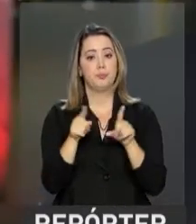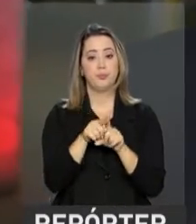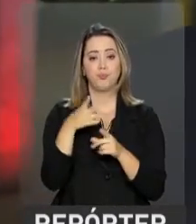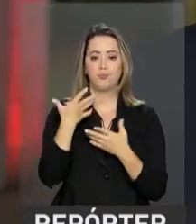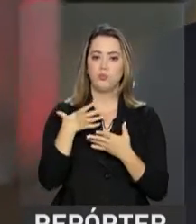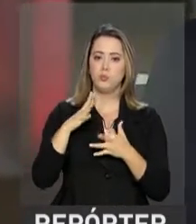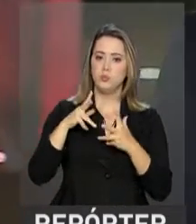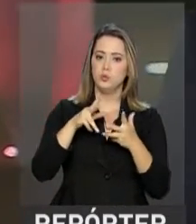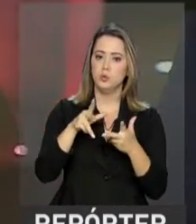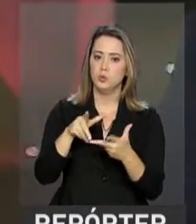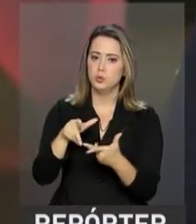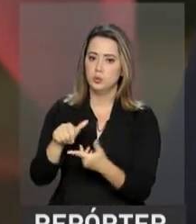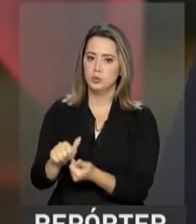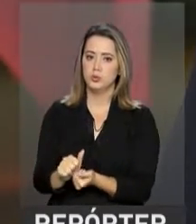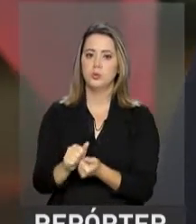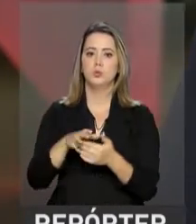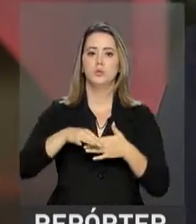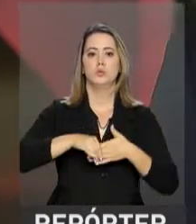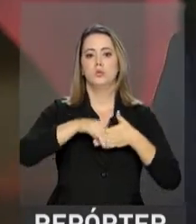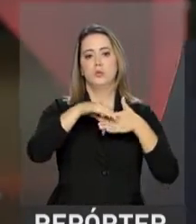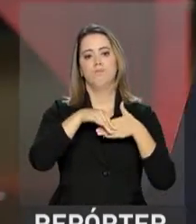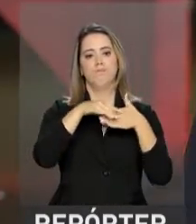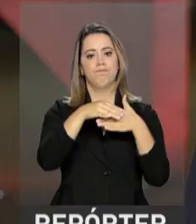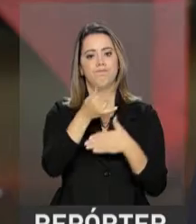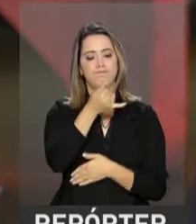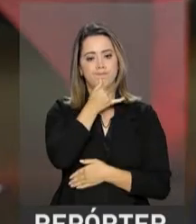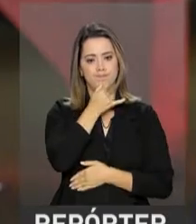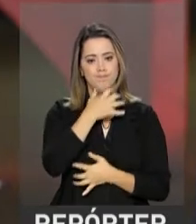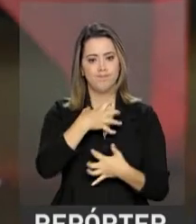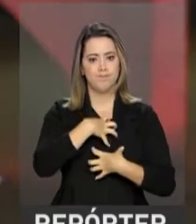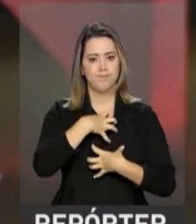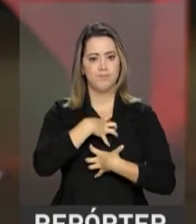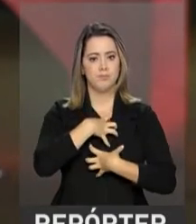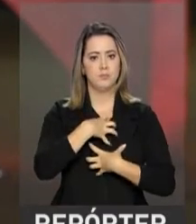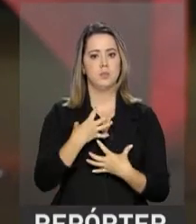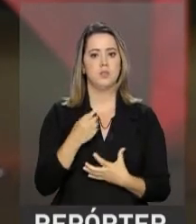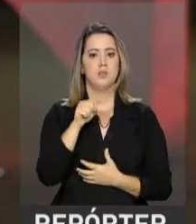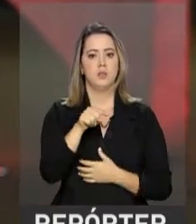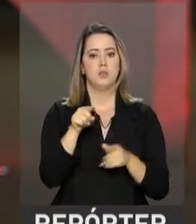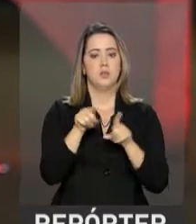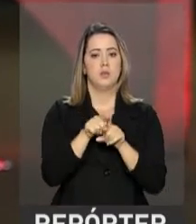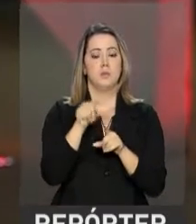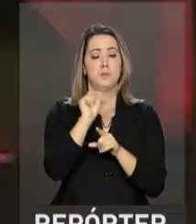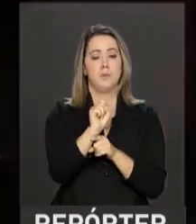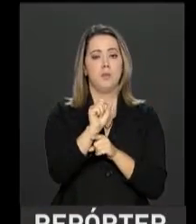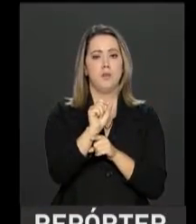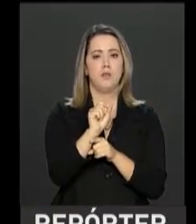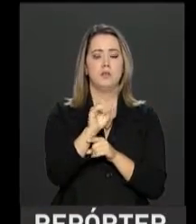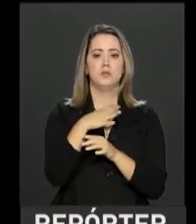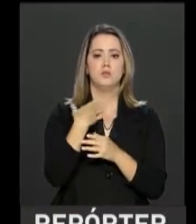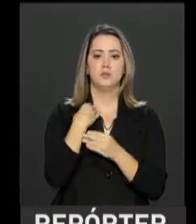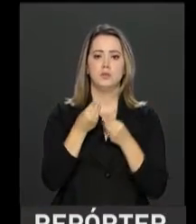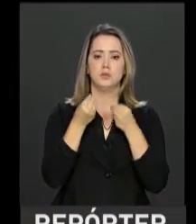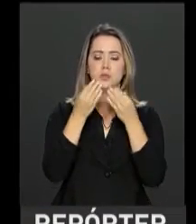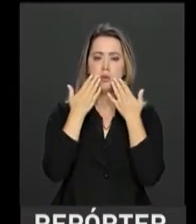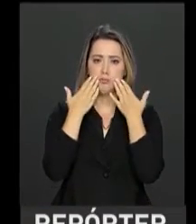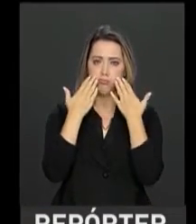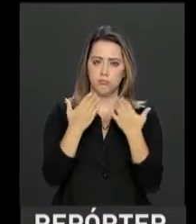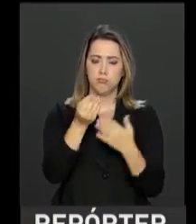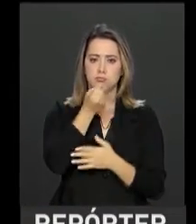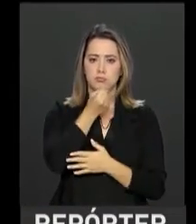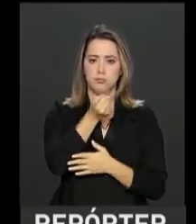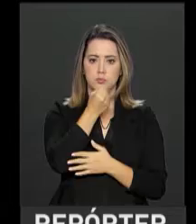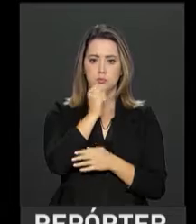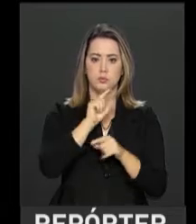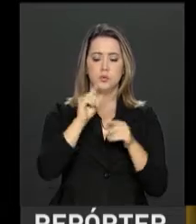mundiais agora há pouco em madri o presidente do governo espanhol mariano rajoy concedeu uma entrevista coletiva à imprensa durante